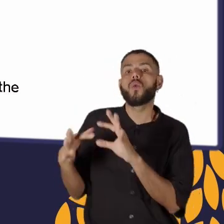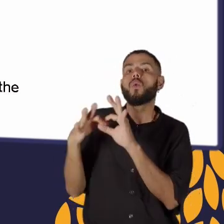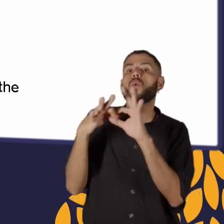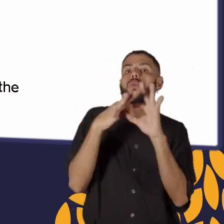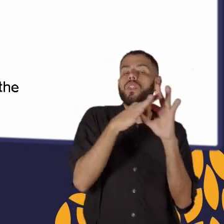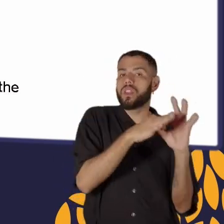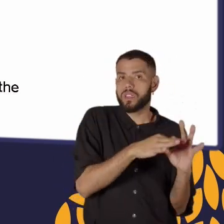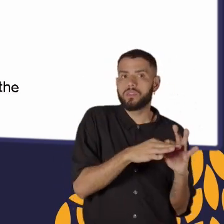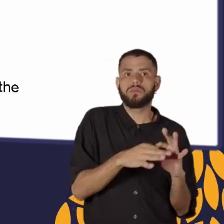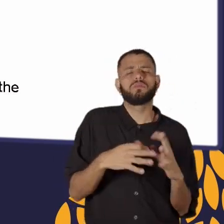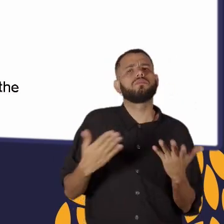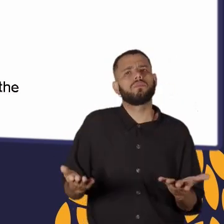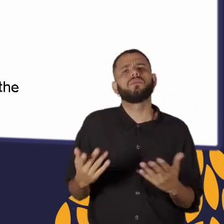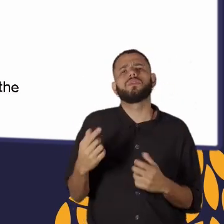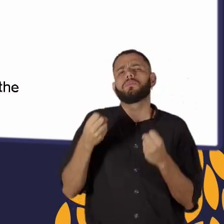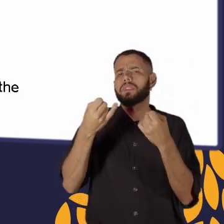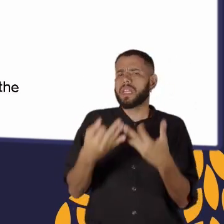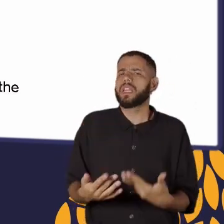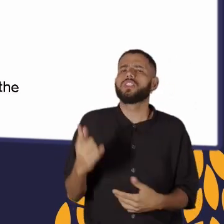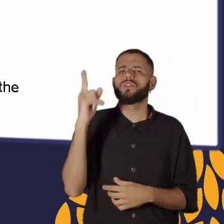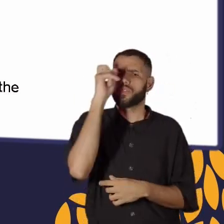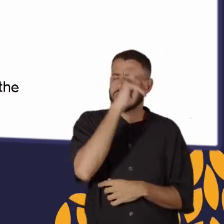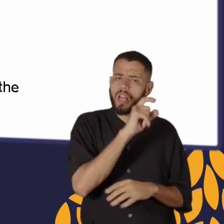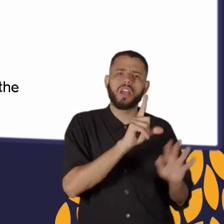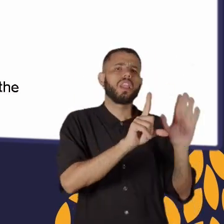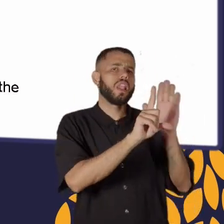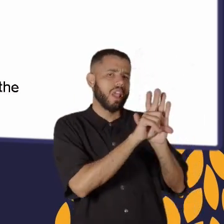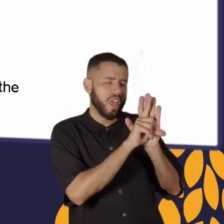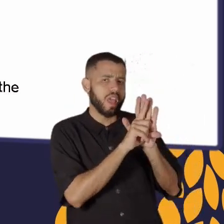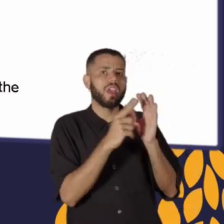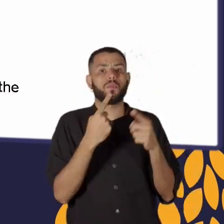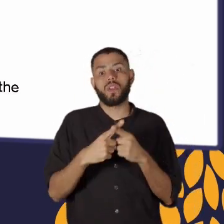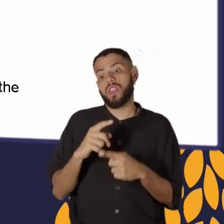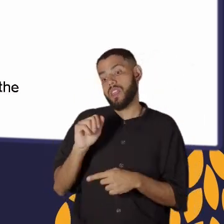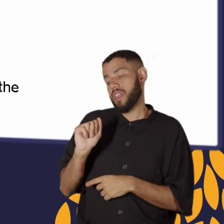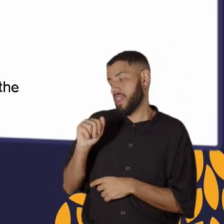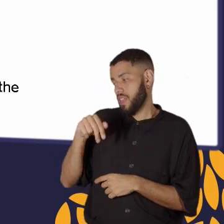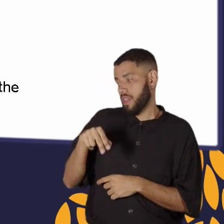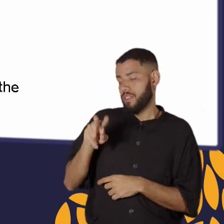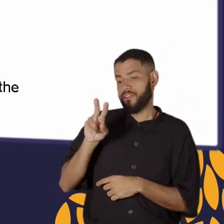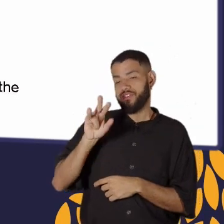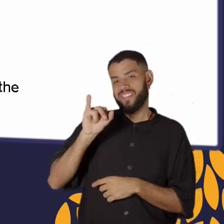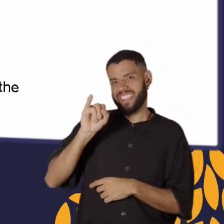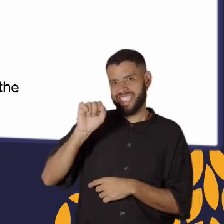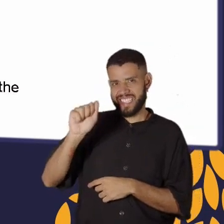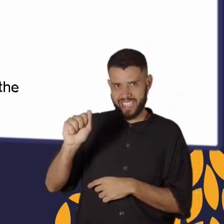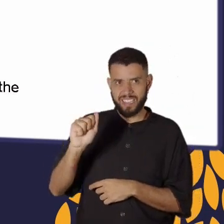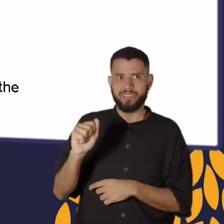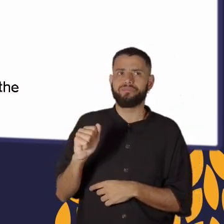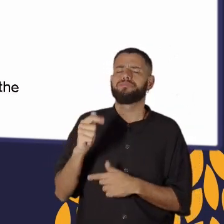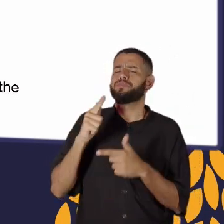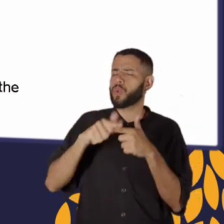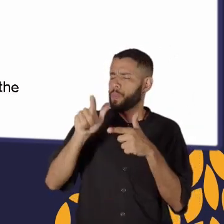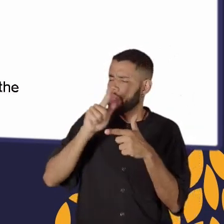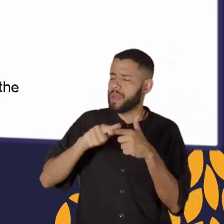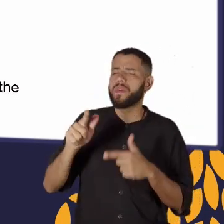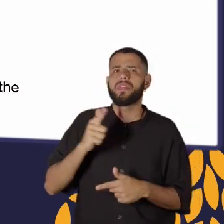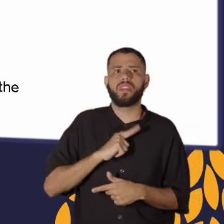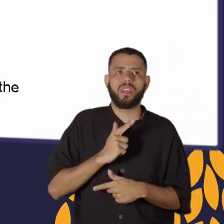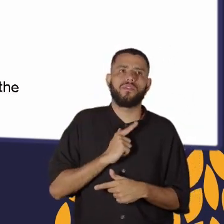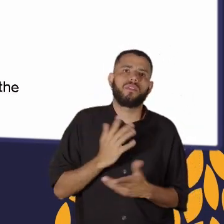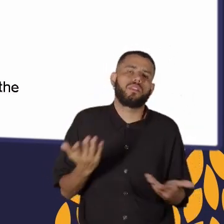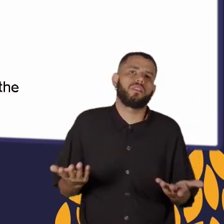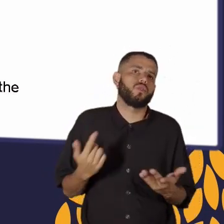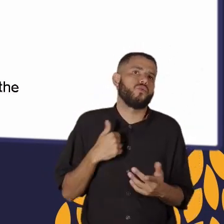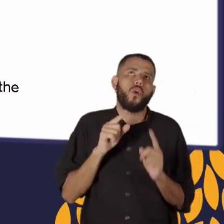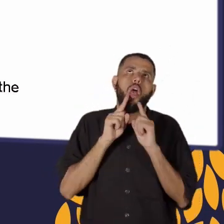toda a dificuldade, né, das regulações. A Anvisa, ela está... Eu tive muitos problemas, né, mas eu não vou ficar me lamentando e